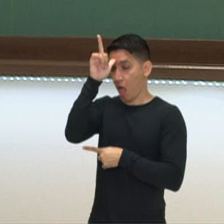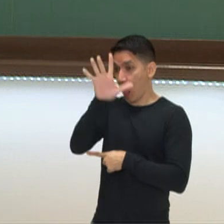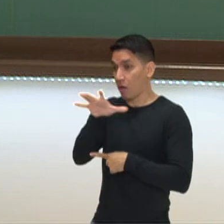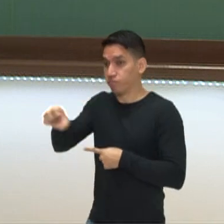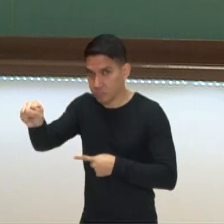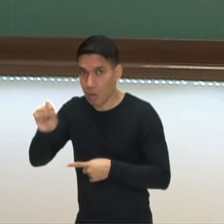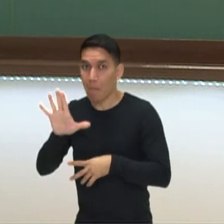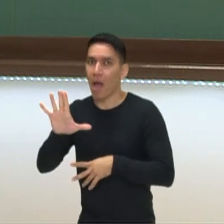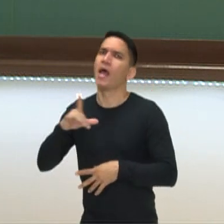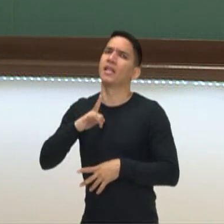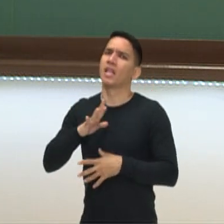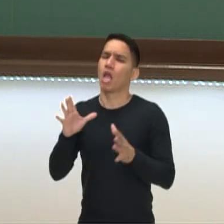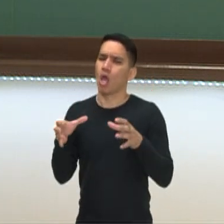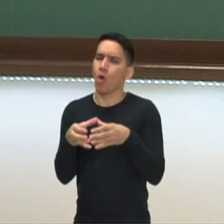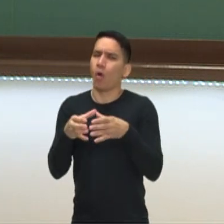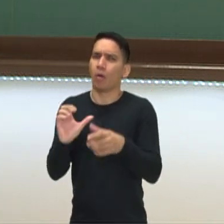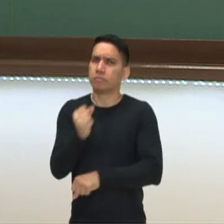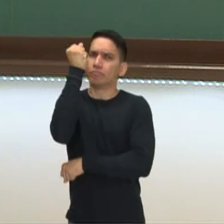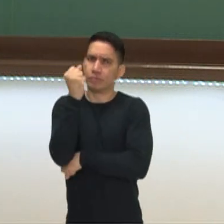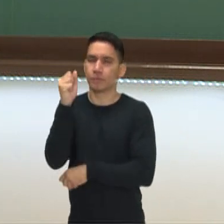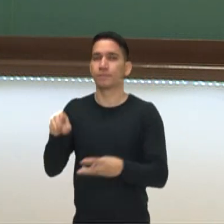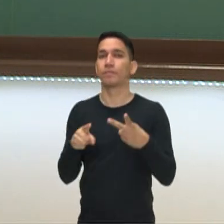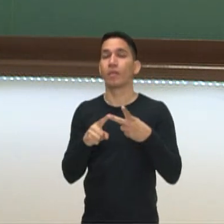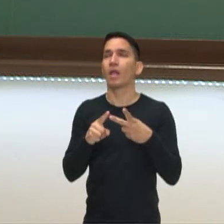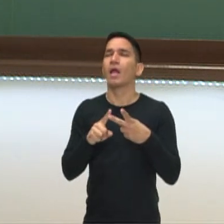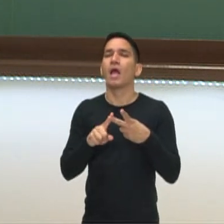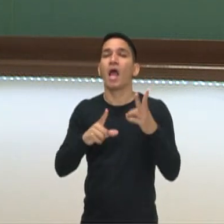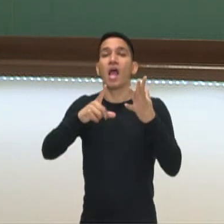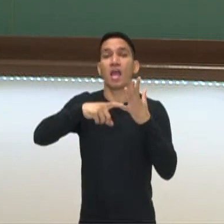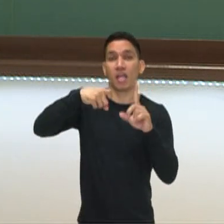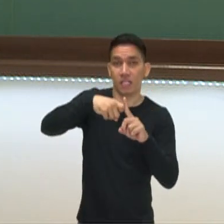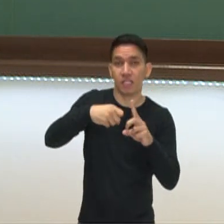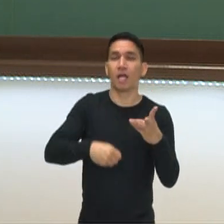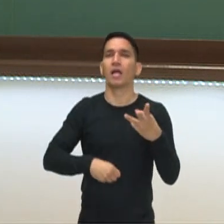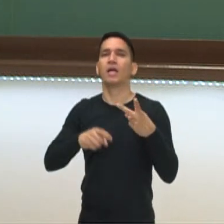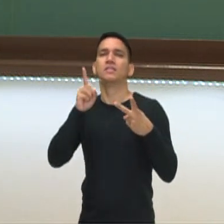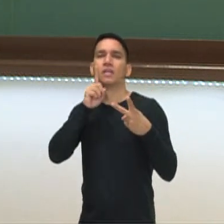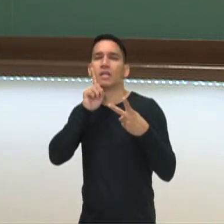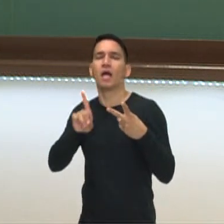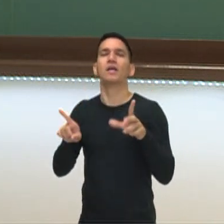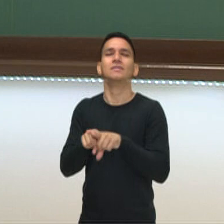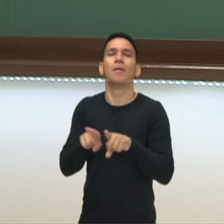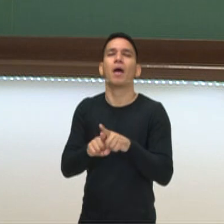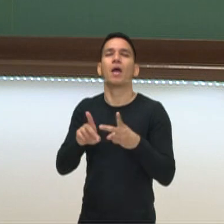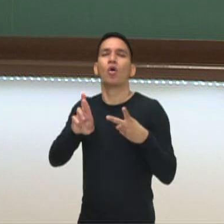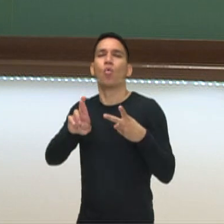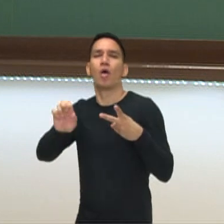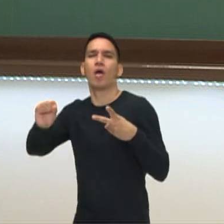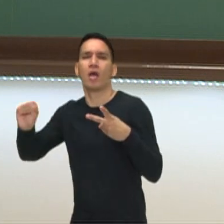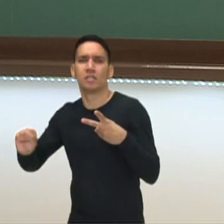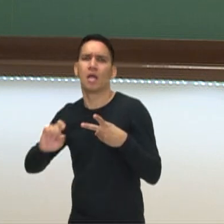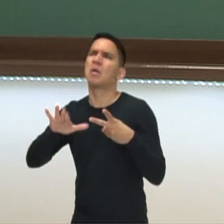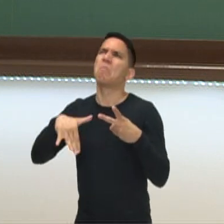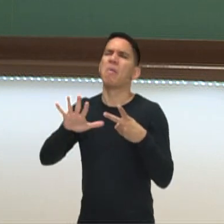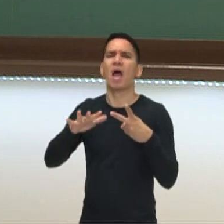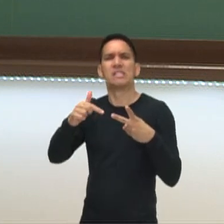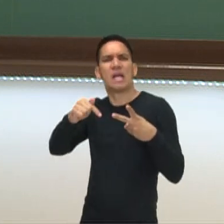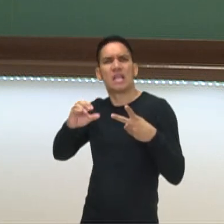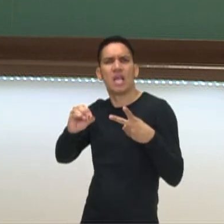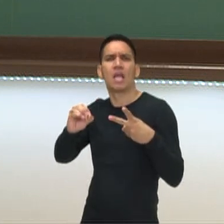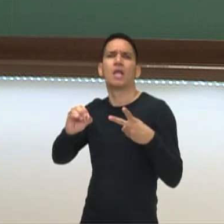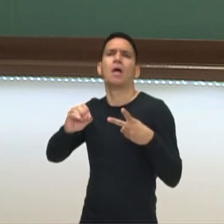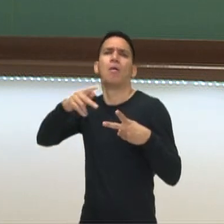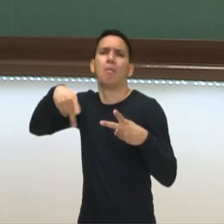mas tinha sua resistência, a Inglaterra, os Estados Unidos e a União Soviética. E mais cerca de 70 países que ingressaram aí